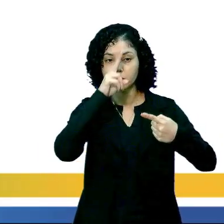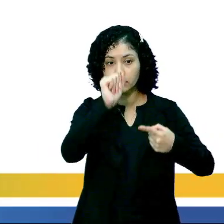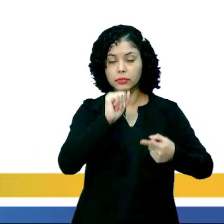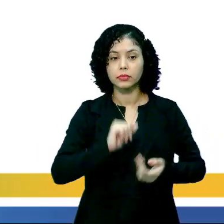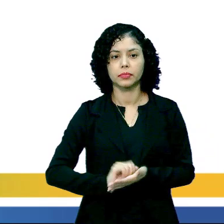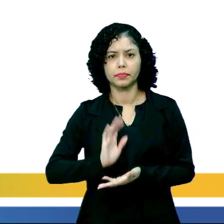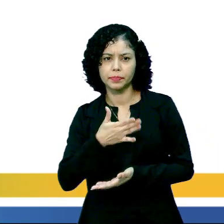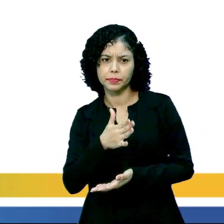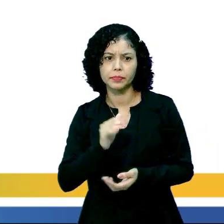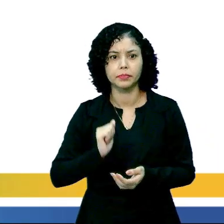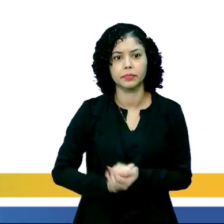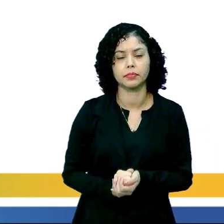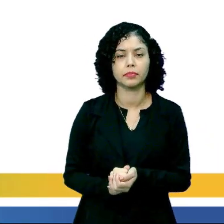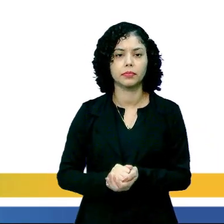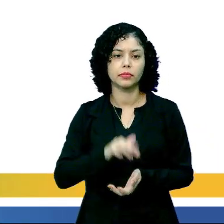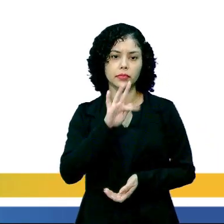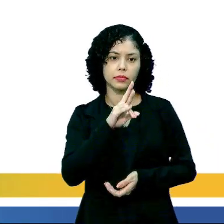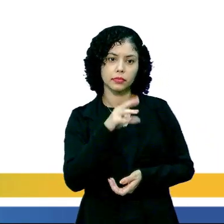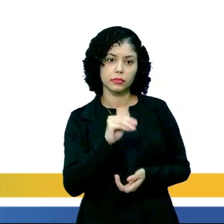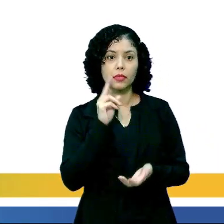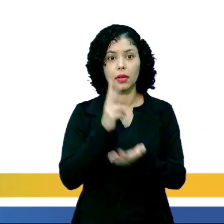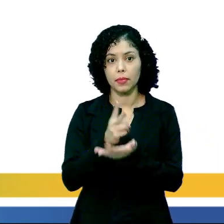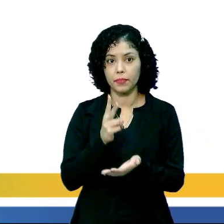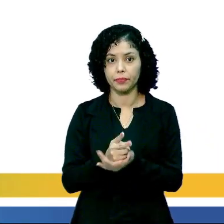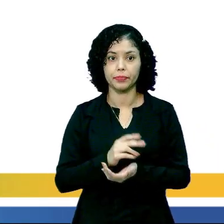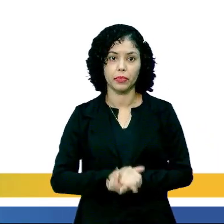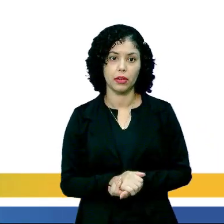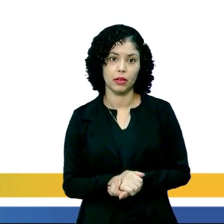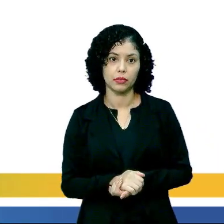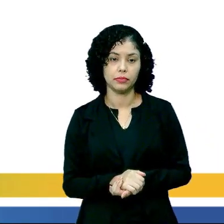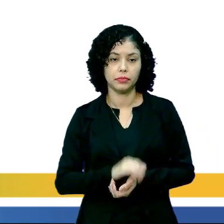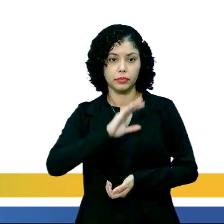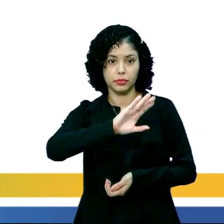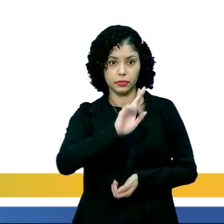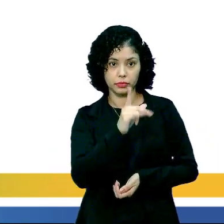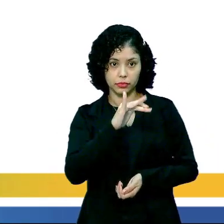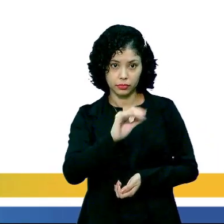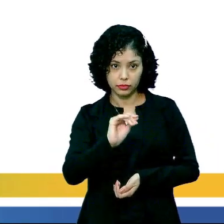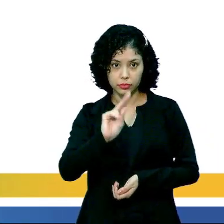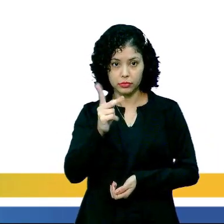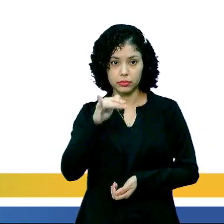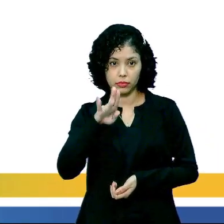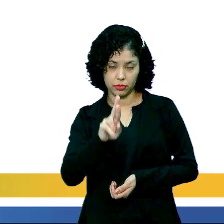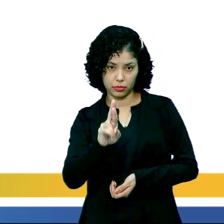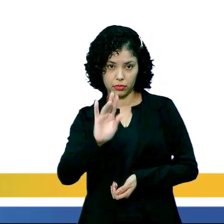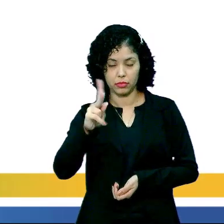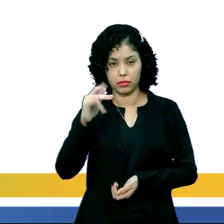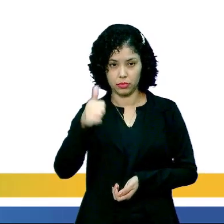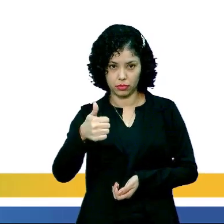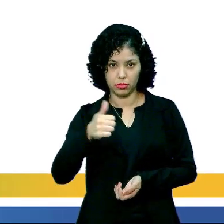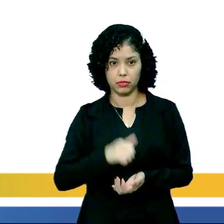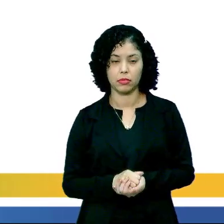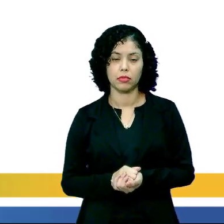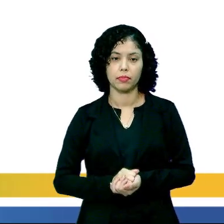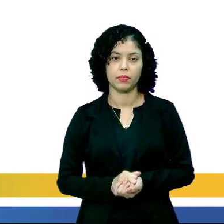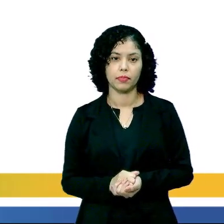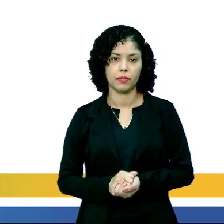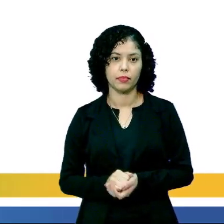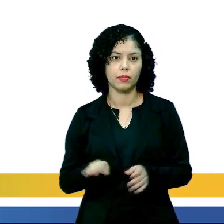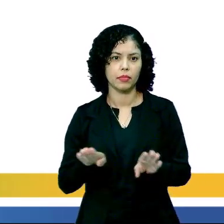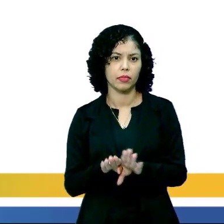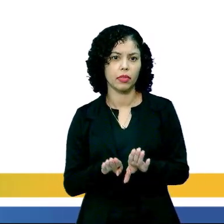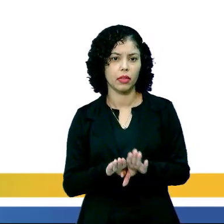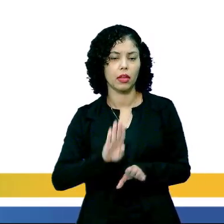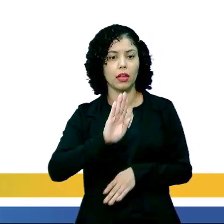fracos ou moderados a mesma coisa para oxidacido Então eu tenho hcl HBR e Hi sendo ácidos fortes